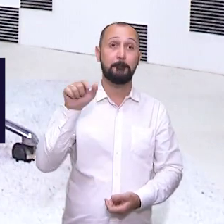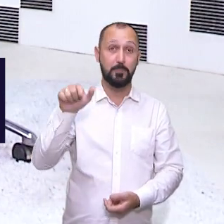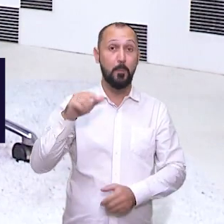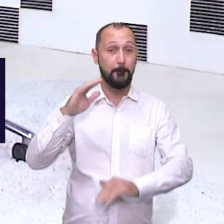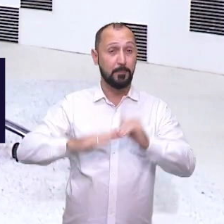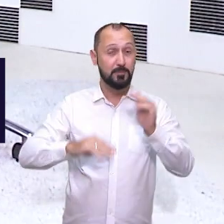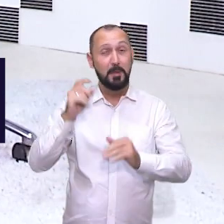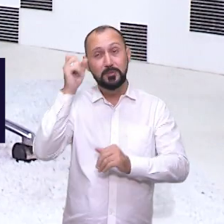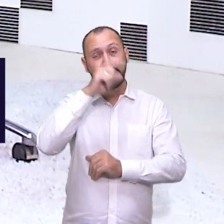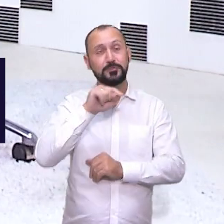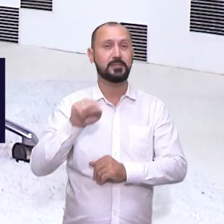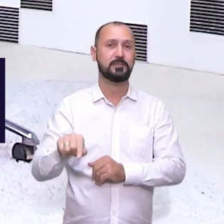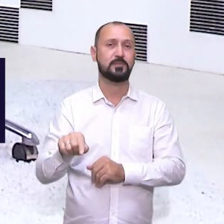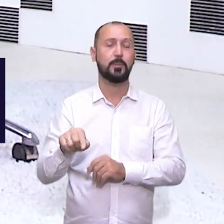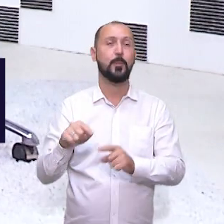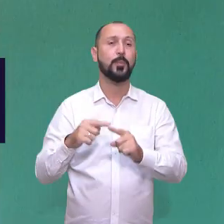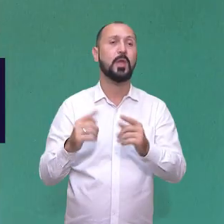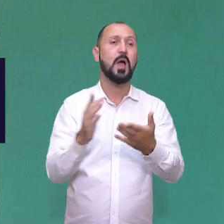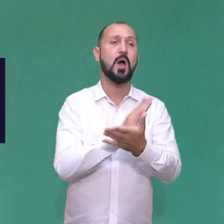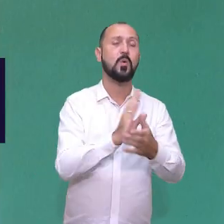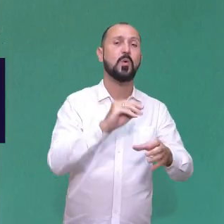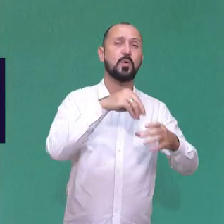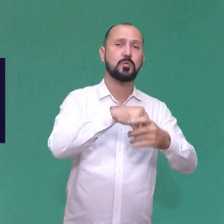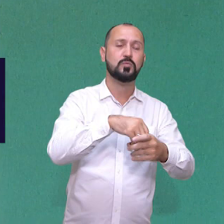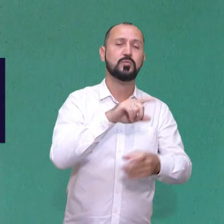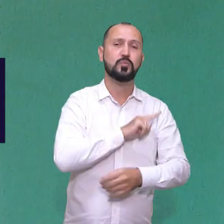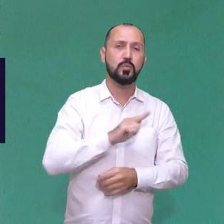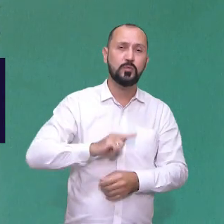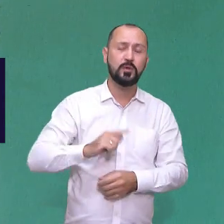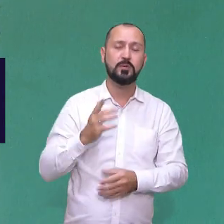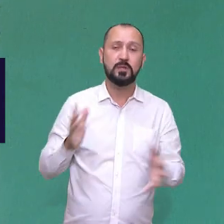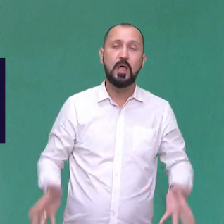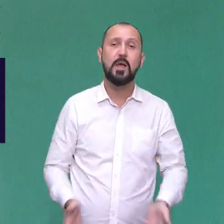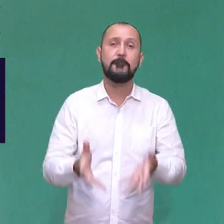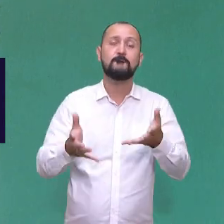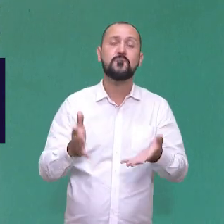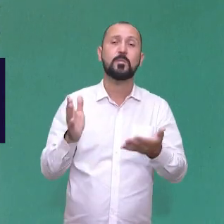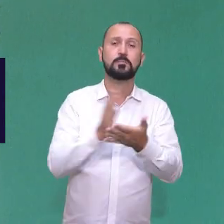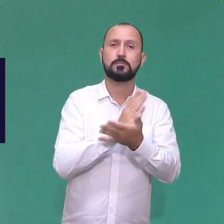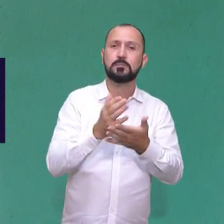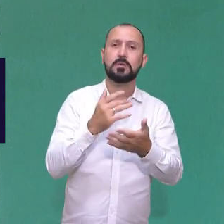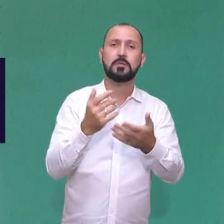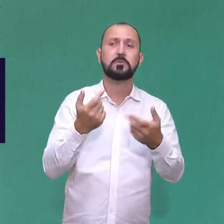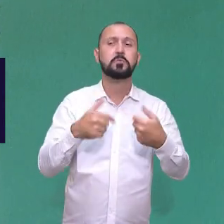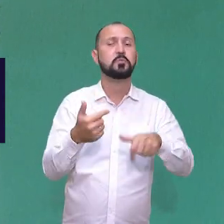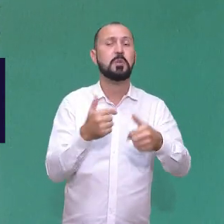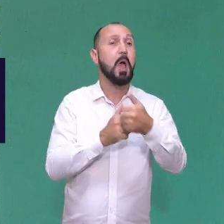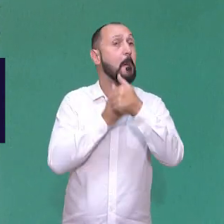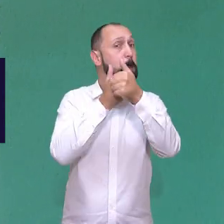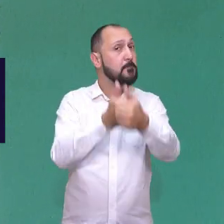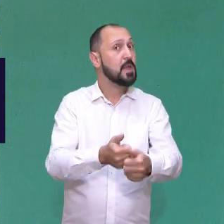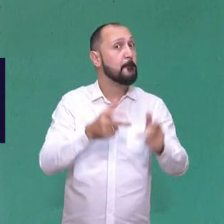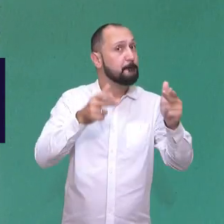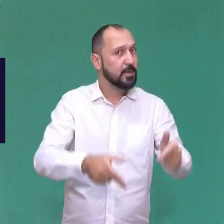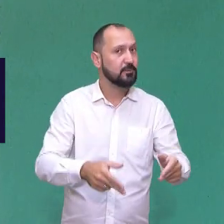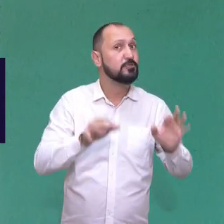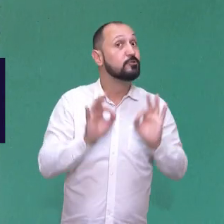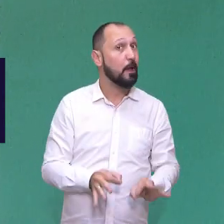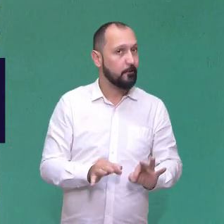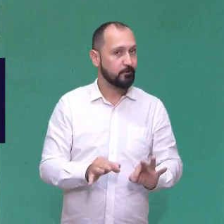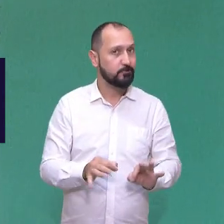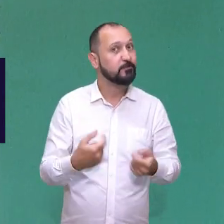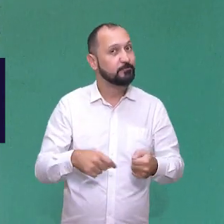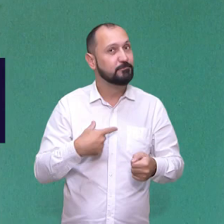é muito mais burocrática para o artista do que, por exemplo, alguns setores do governo que têm incentivos e que muitas vezes não têm o